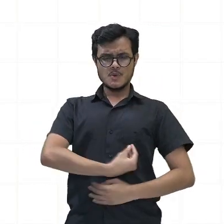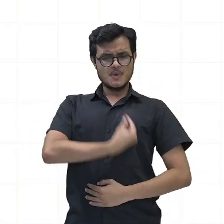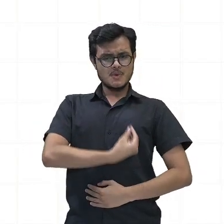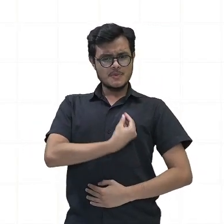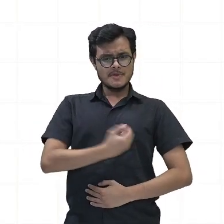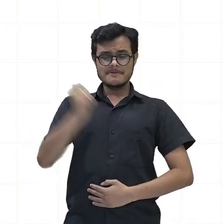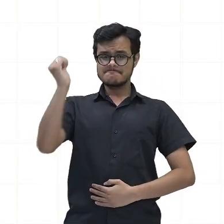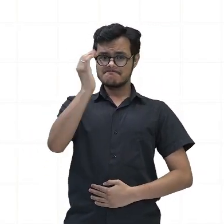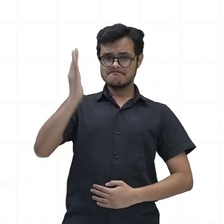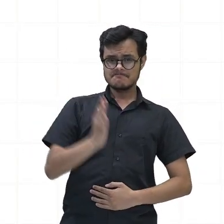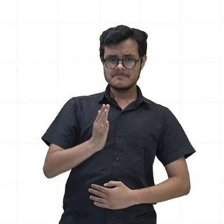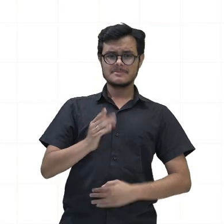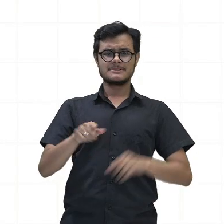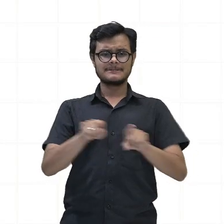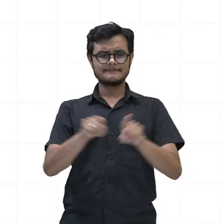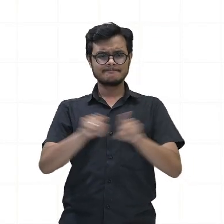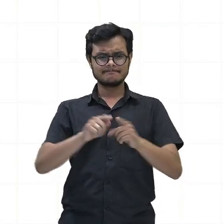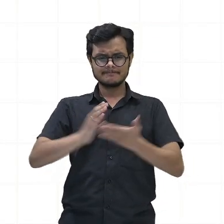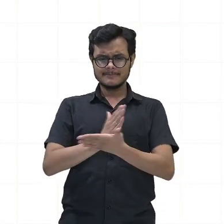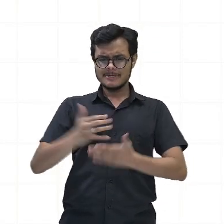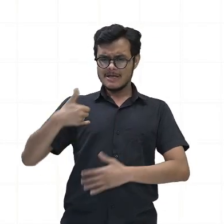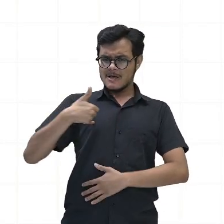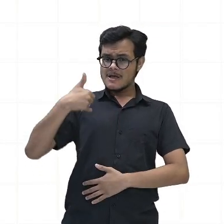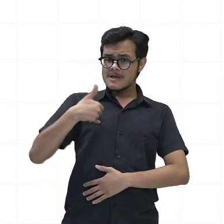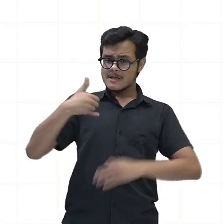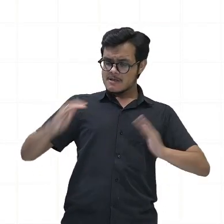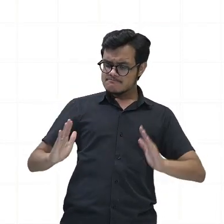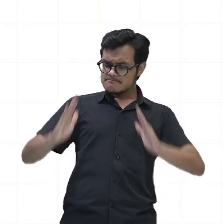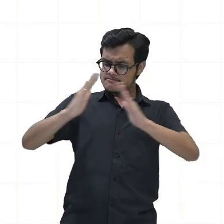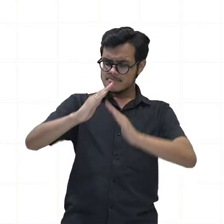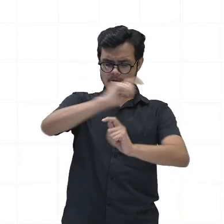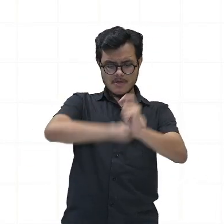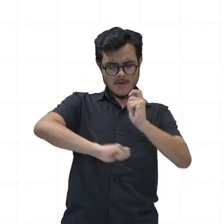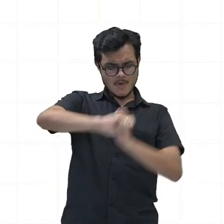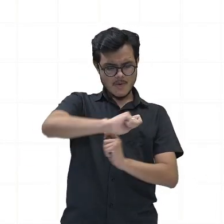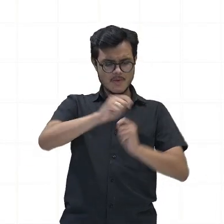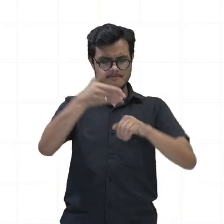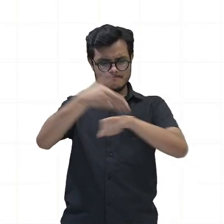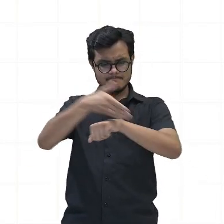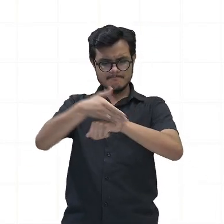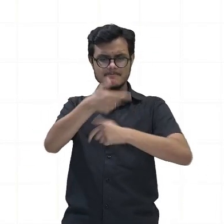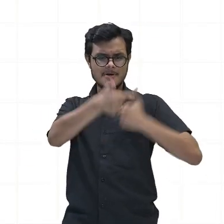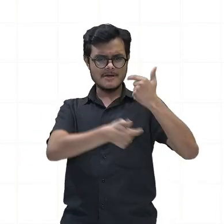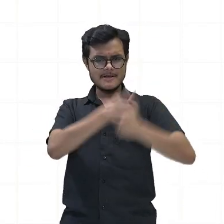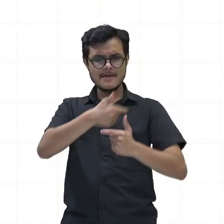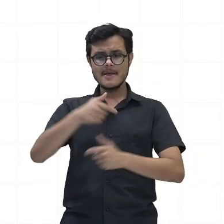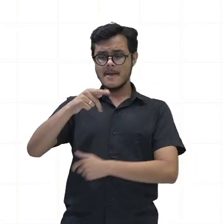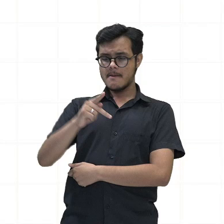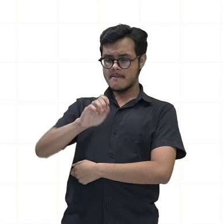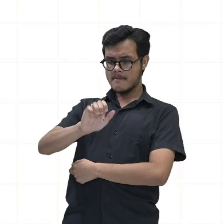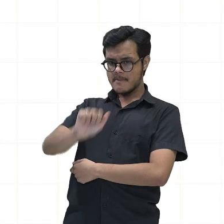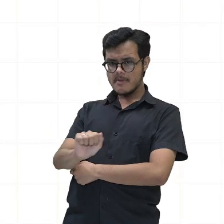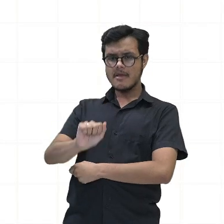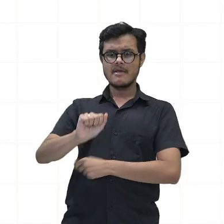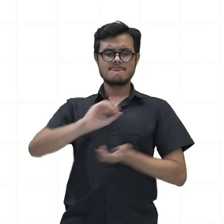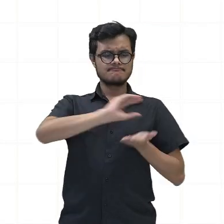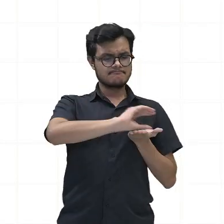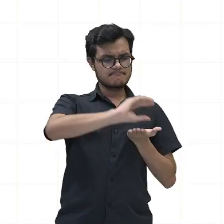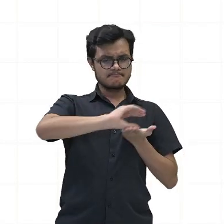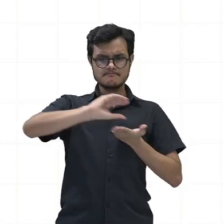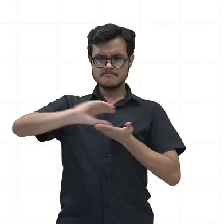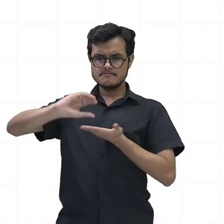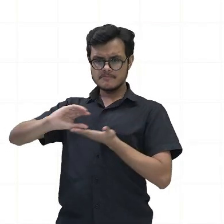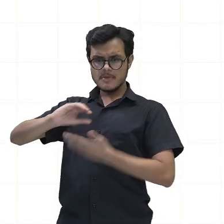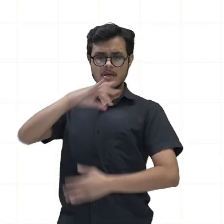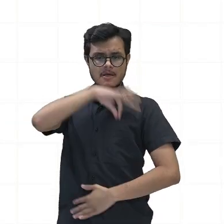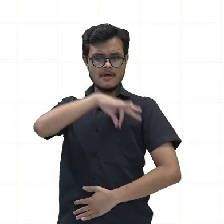população brasileira, pirâmide etária, população economicamente ativa, que é a PEA, distribuição de renda, malha